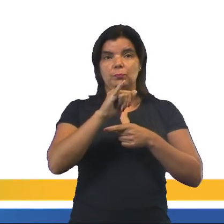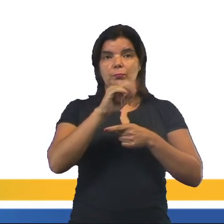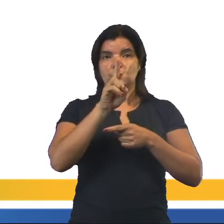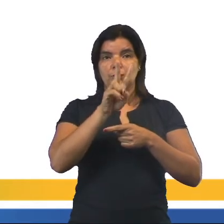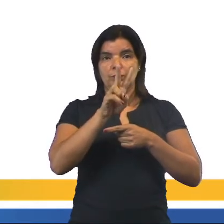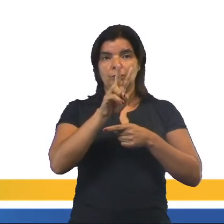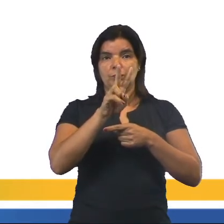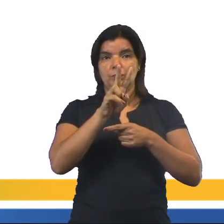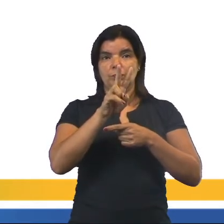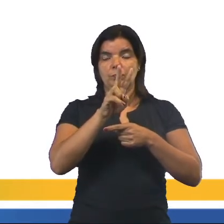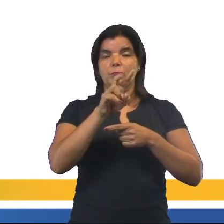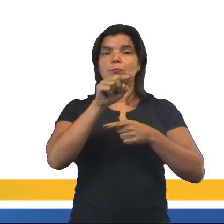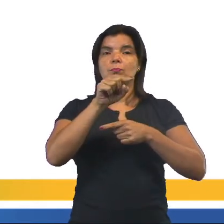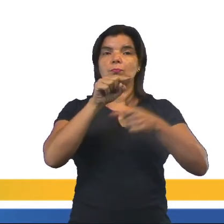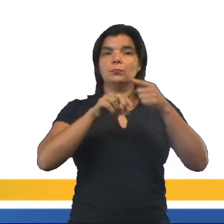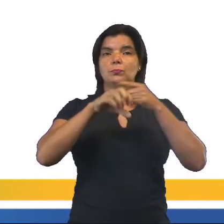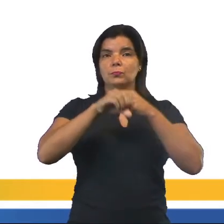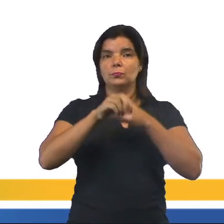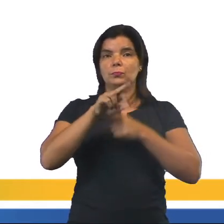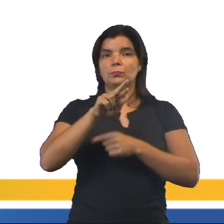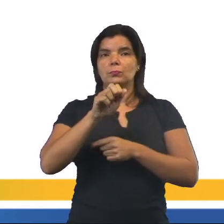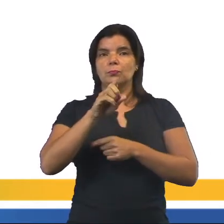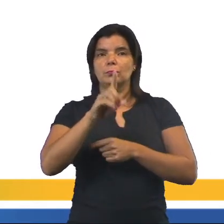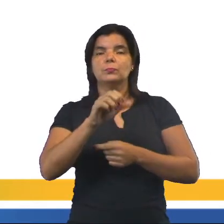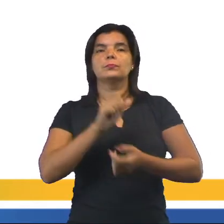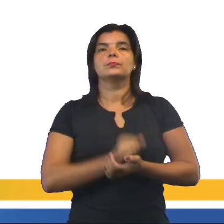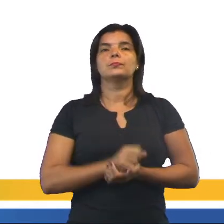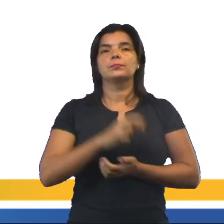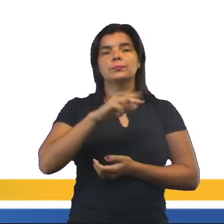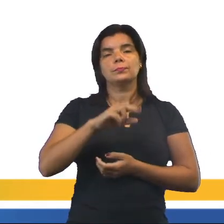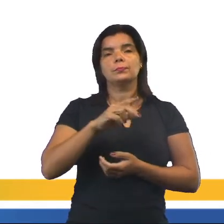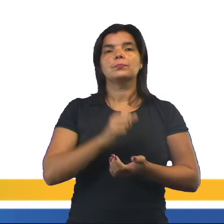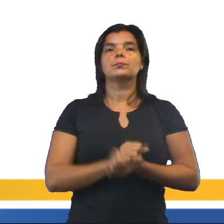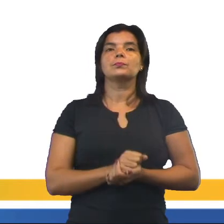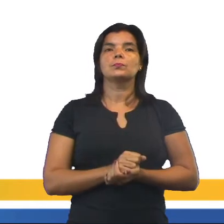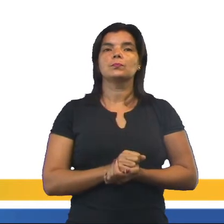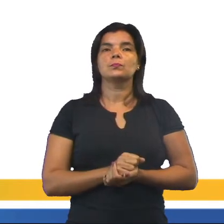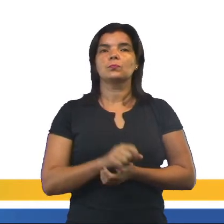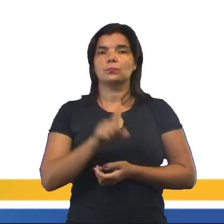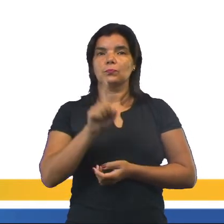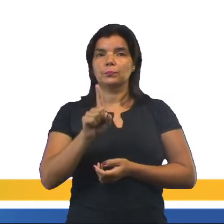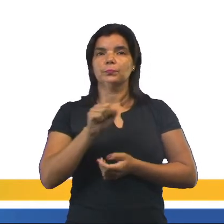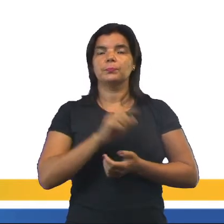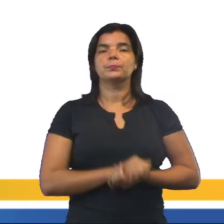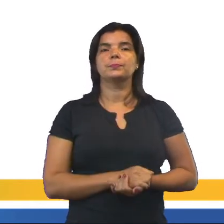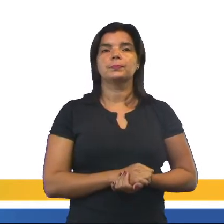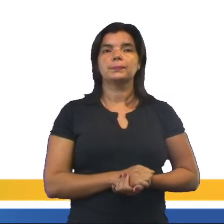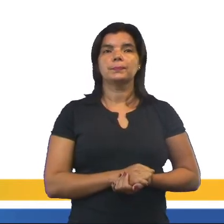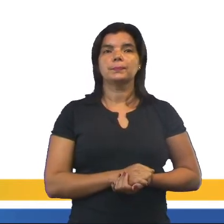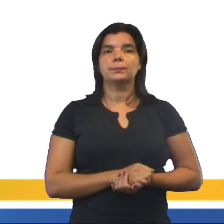2 sobre 9 radiano, que é igual no seno de x, ele é igual a 1.